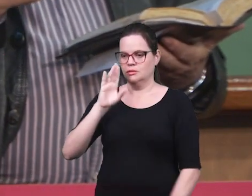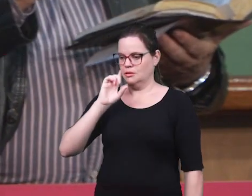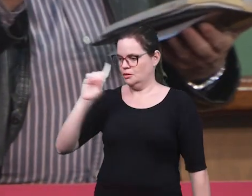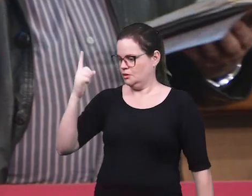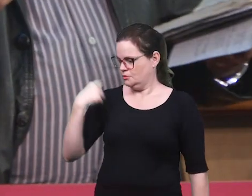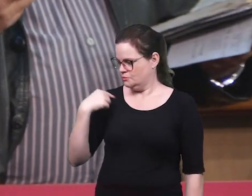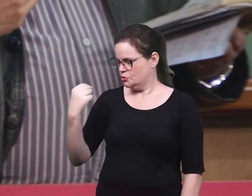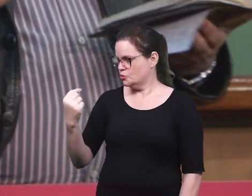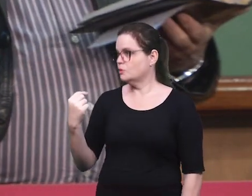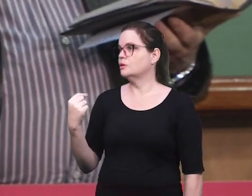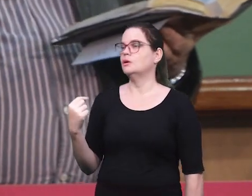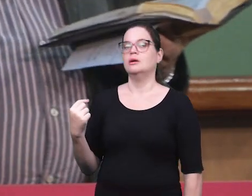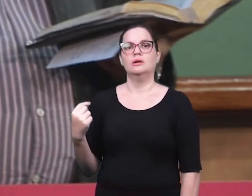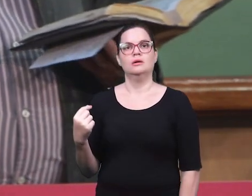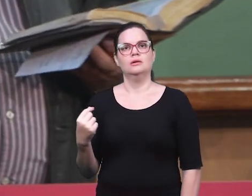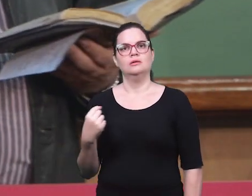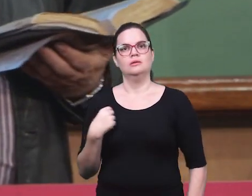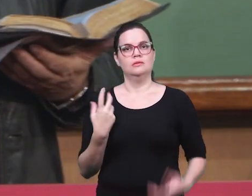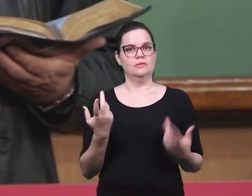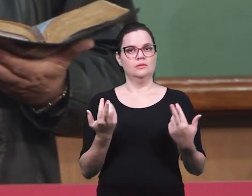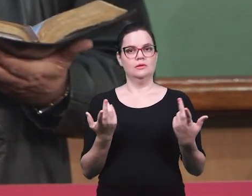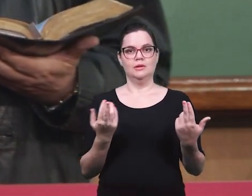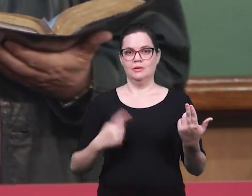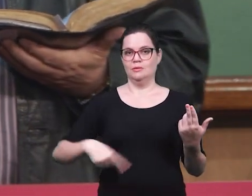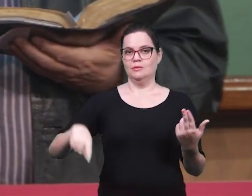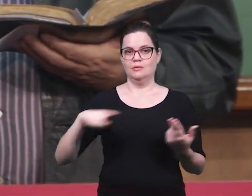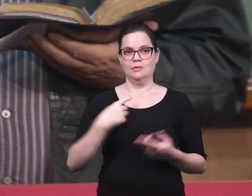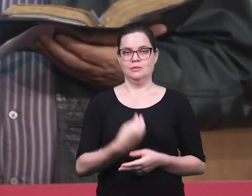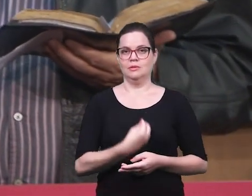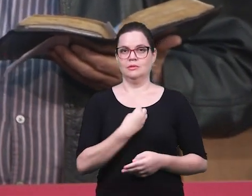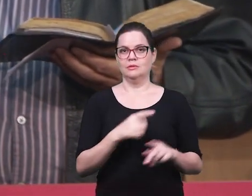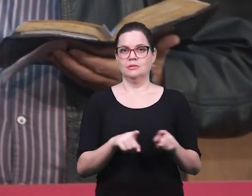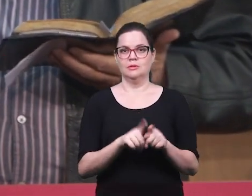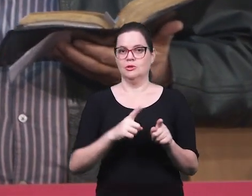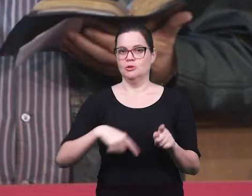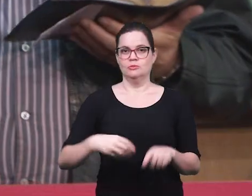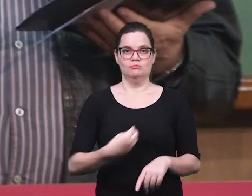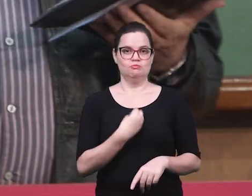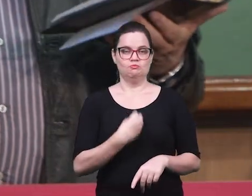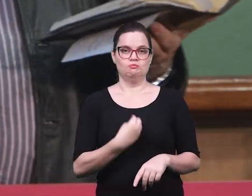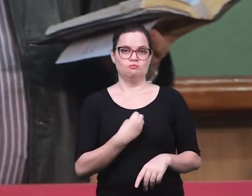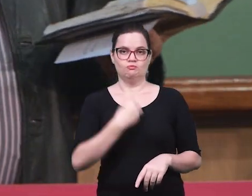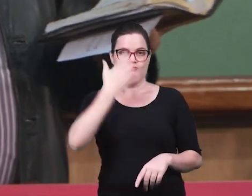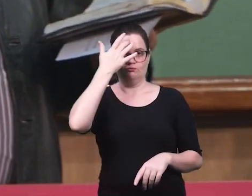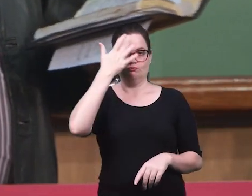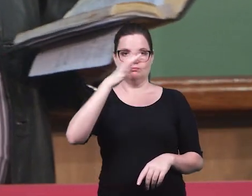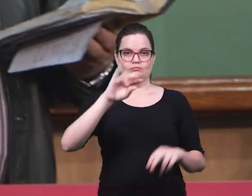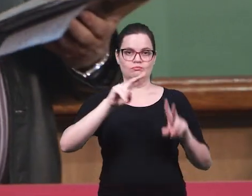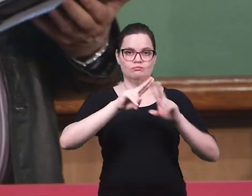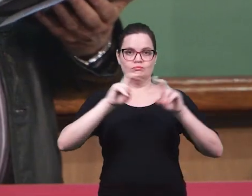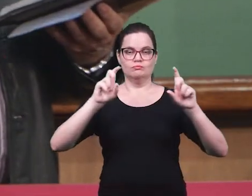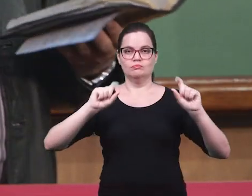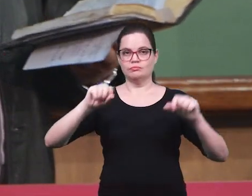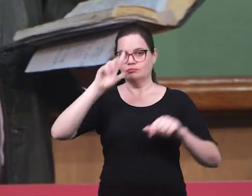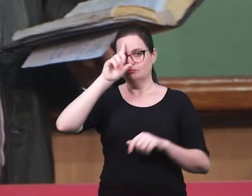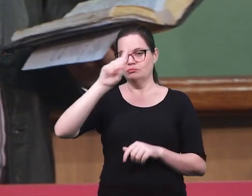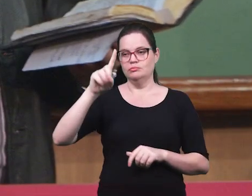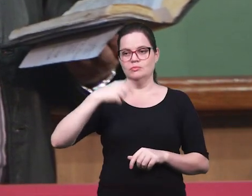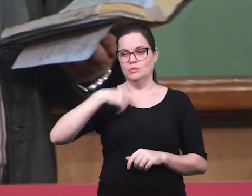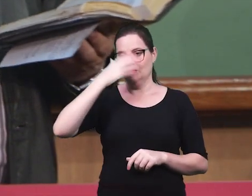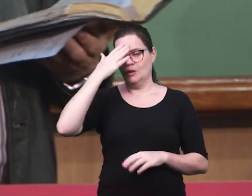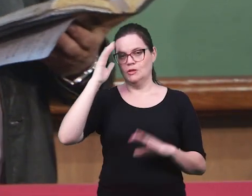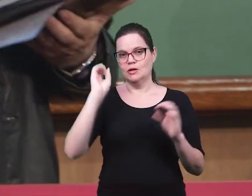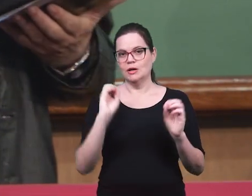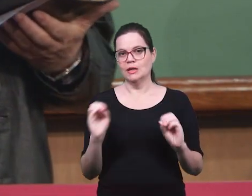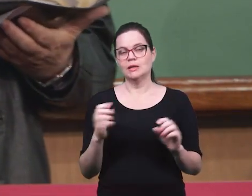Né? É só a gente lembrar como é que foi com a gente, né, Gilberto? Nós estávamos caminhando, nem queríamos saber, nem entendíamos o que era